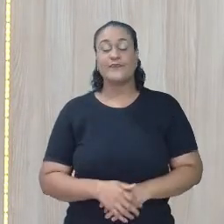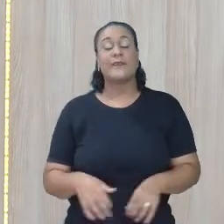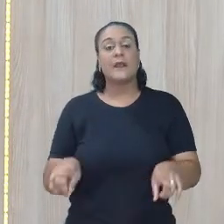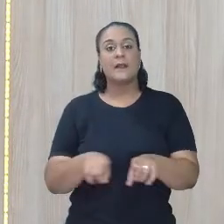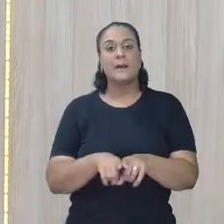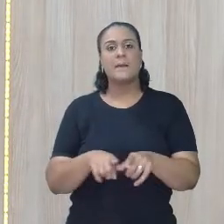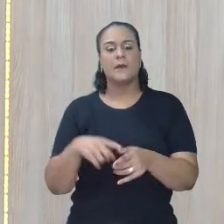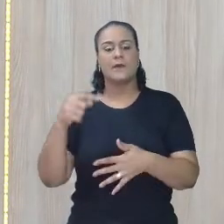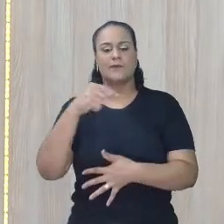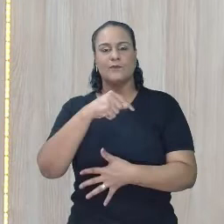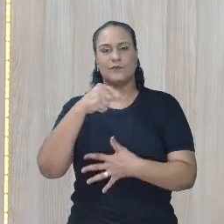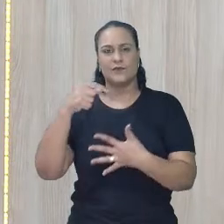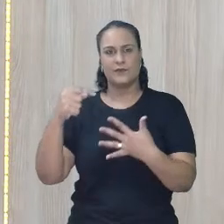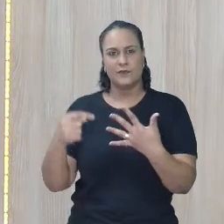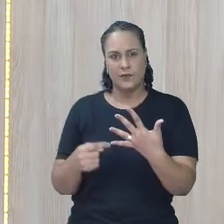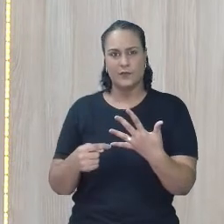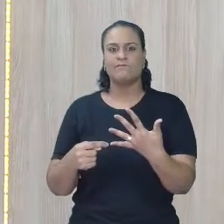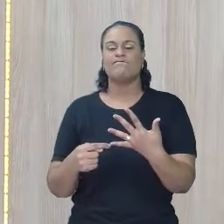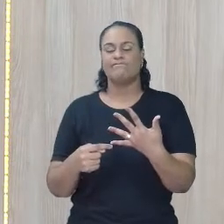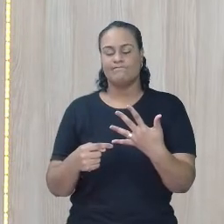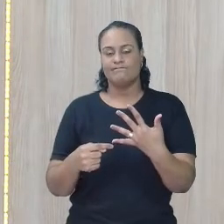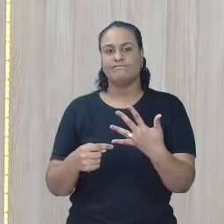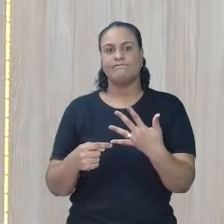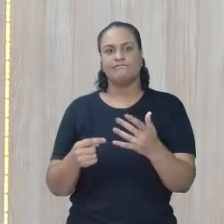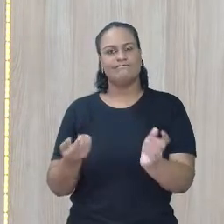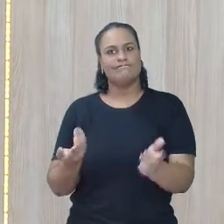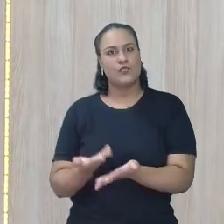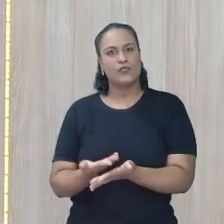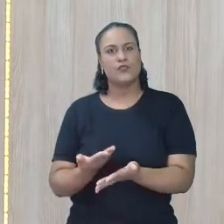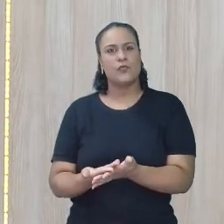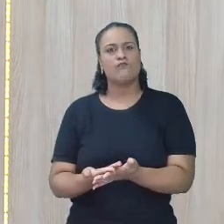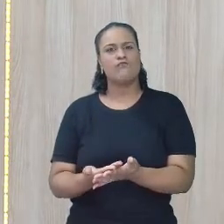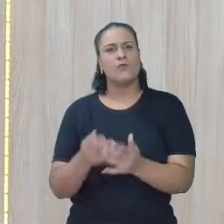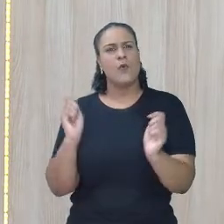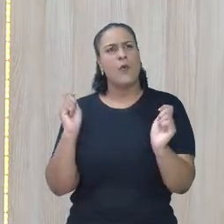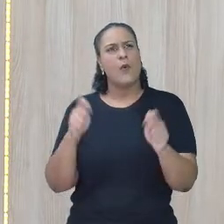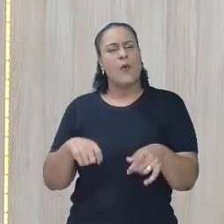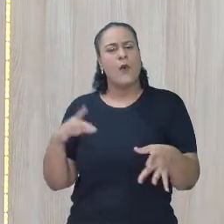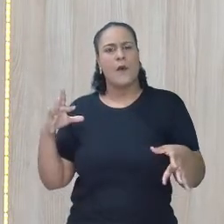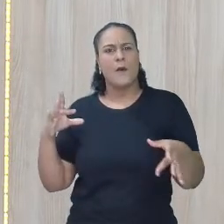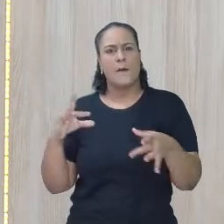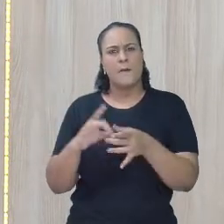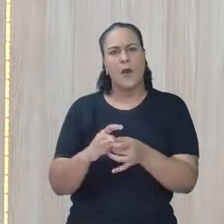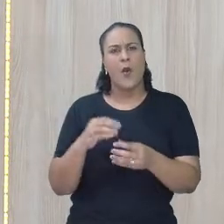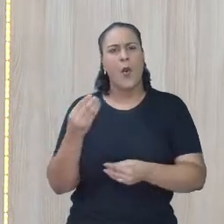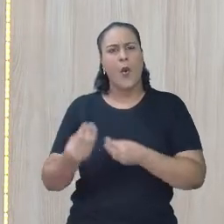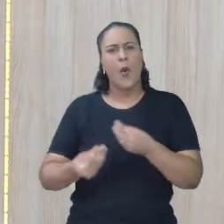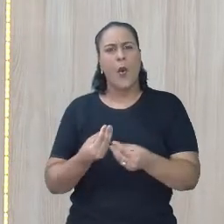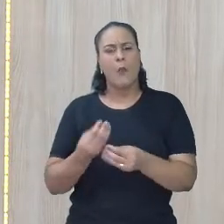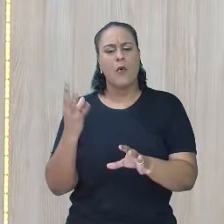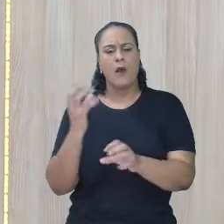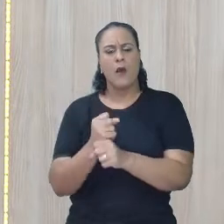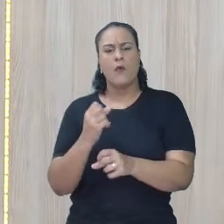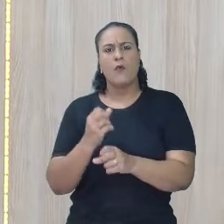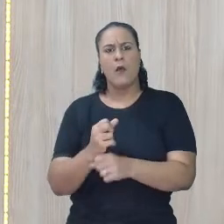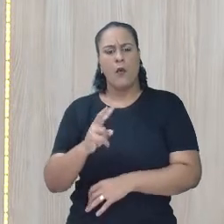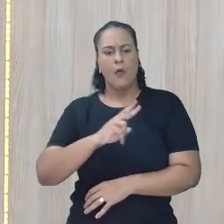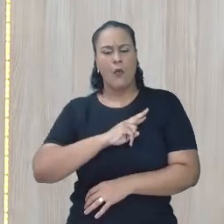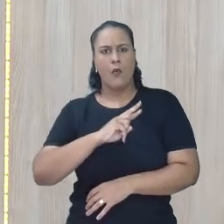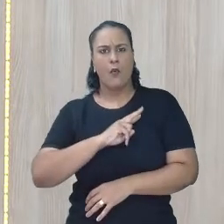os elementos dessa forma, a gente conseguiu relacionar como calcular o volume e também a questão